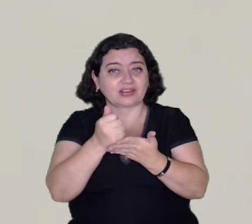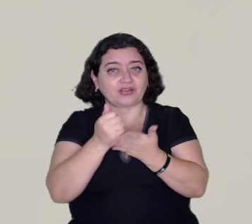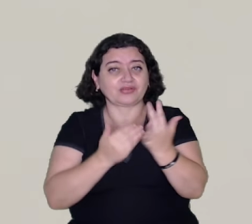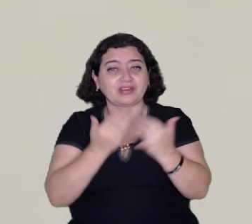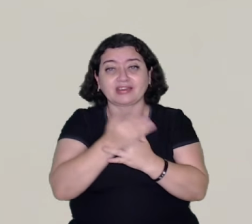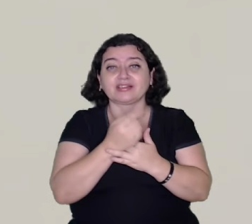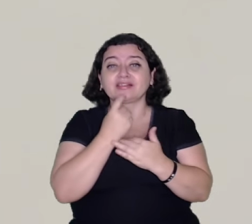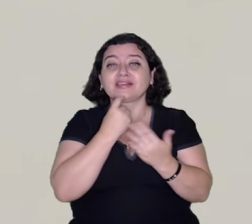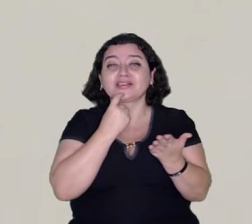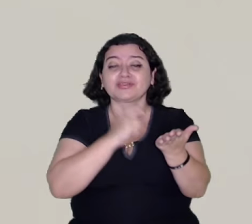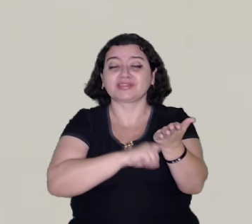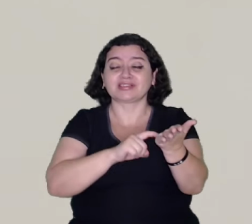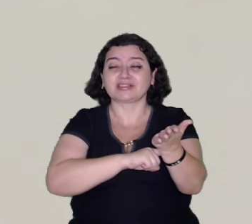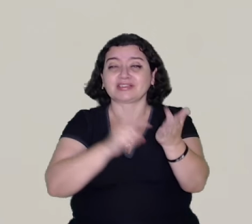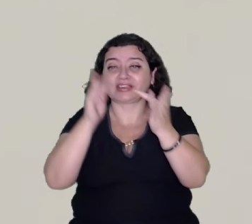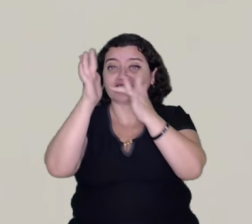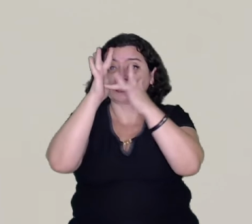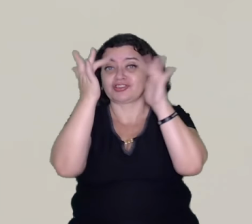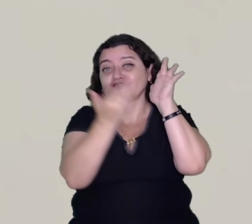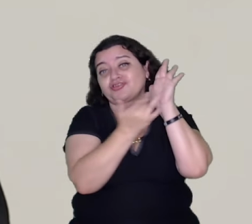de Jesus.